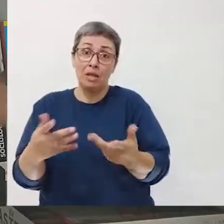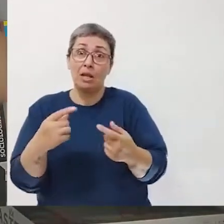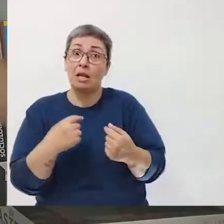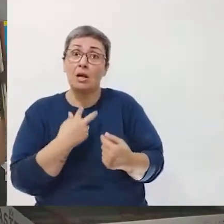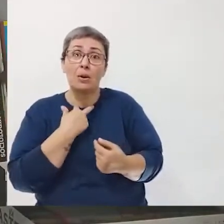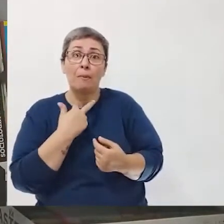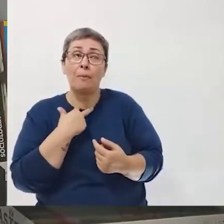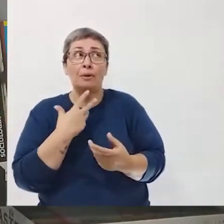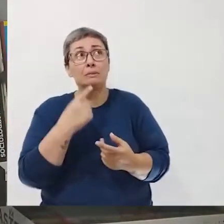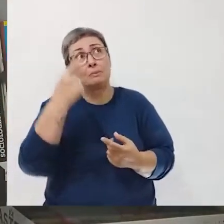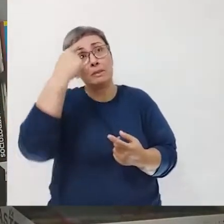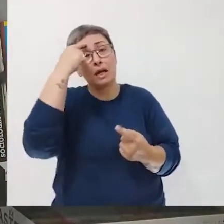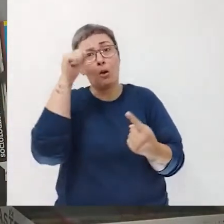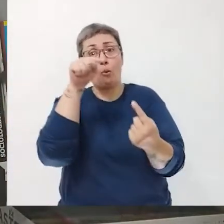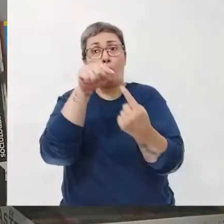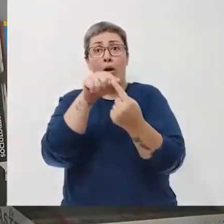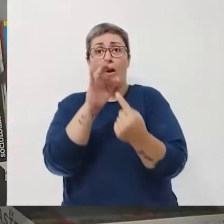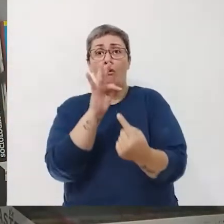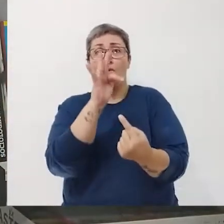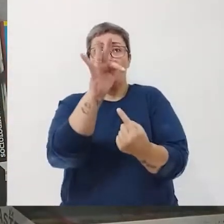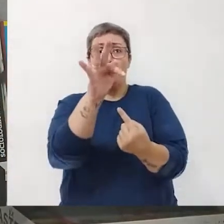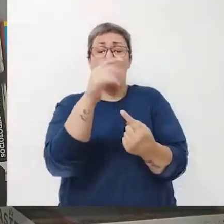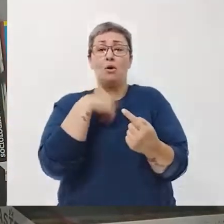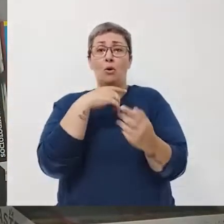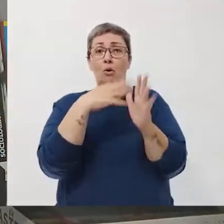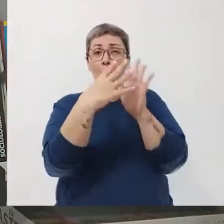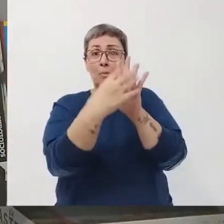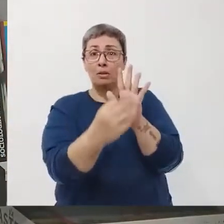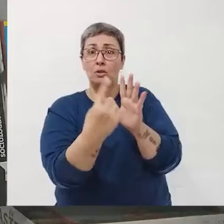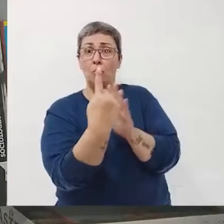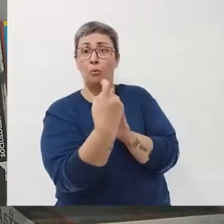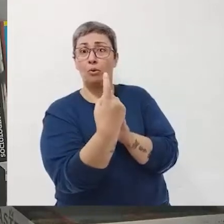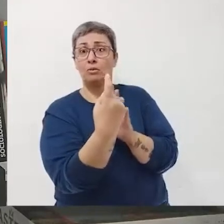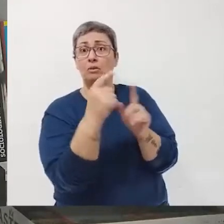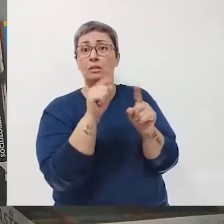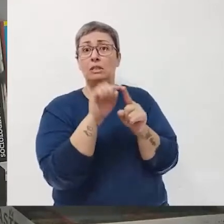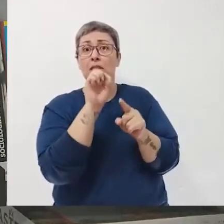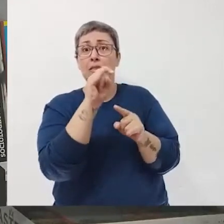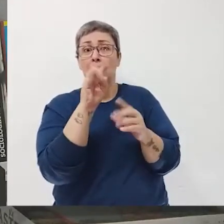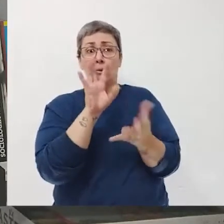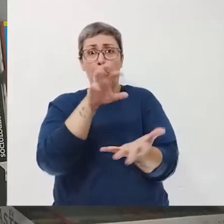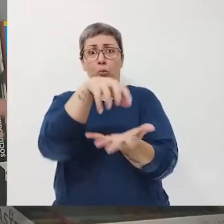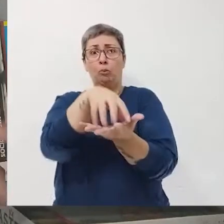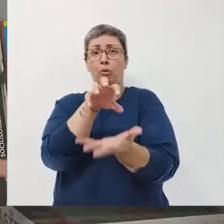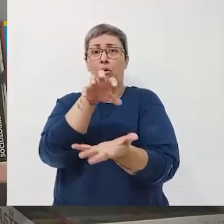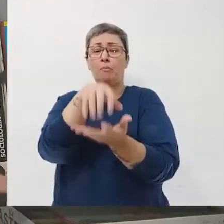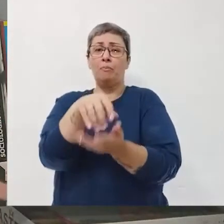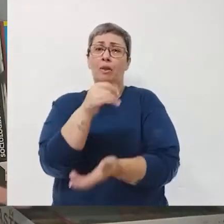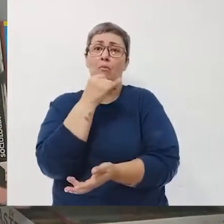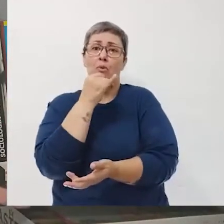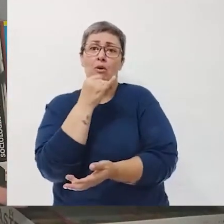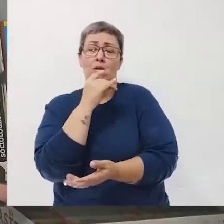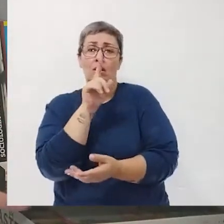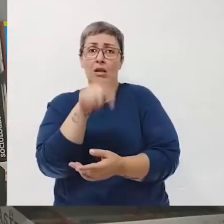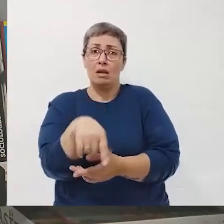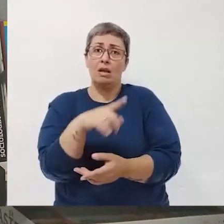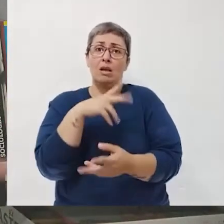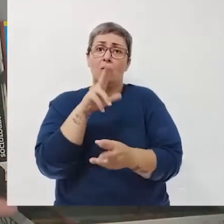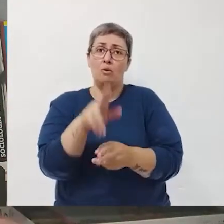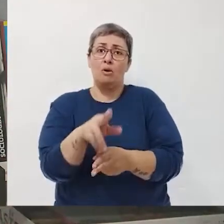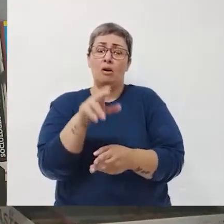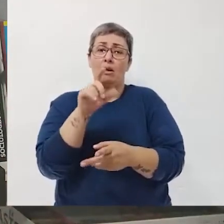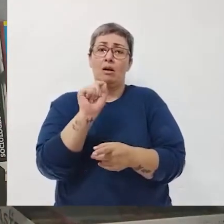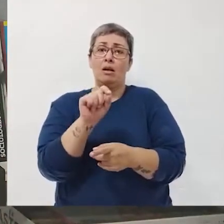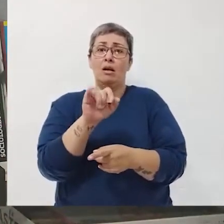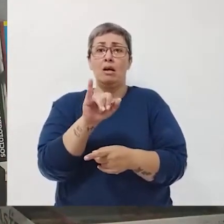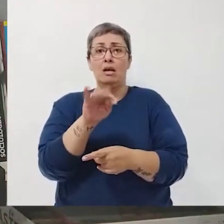não pode pensar em um futuro com modelos únicos, centralizados, como, por exemplo, é o caso da